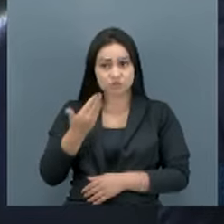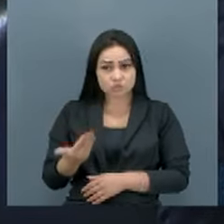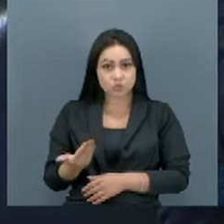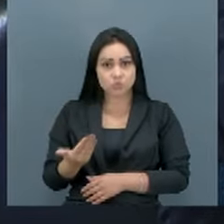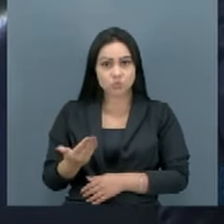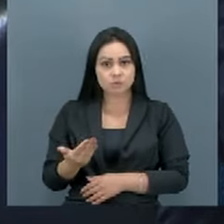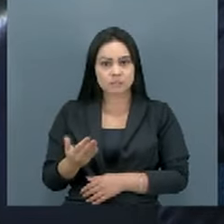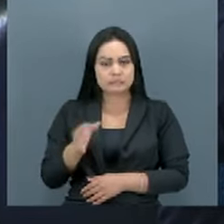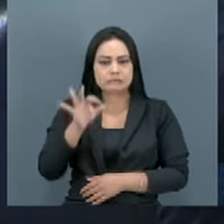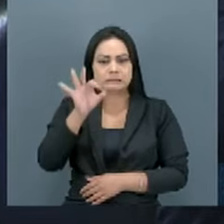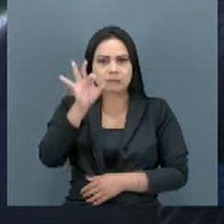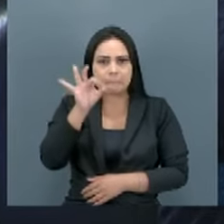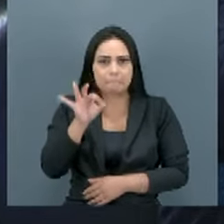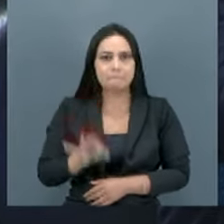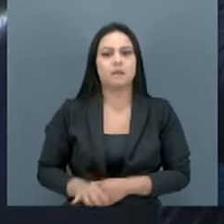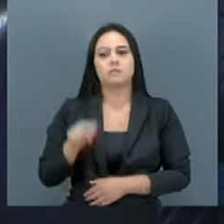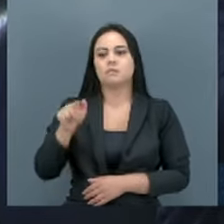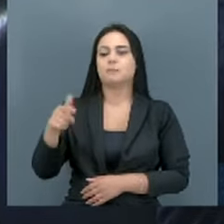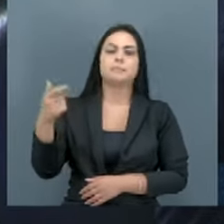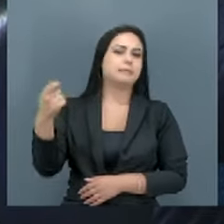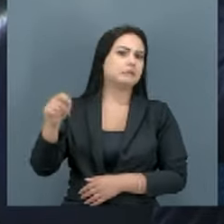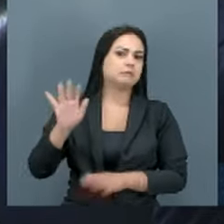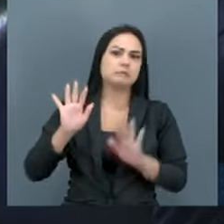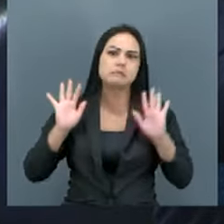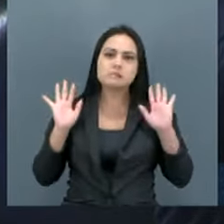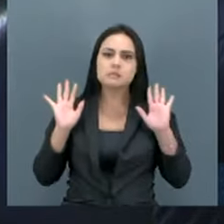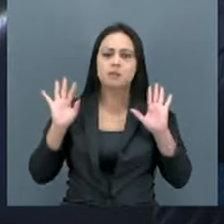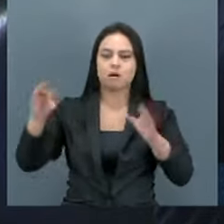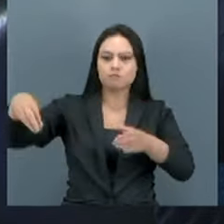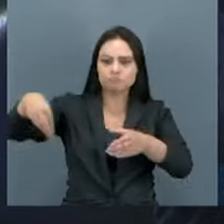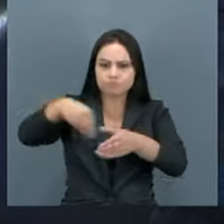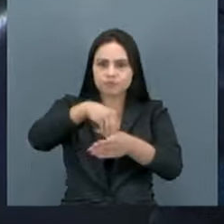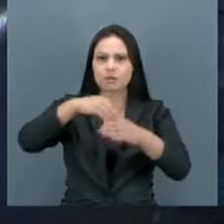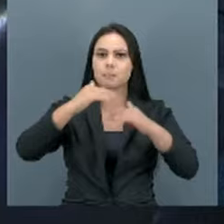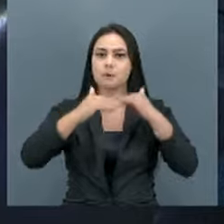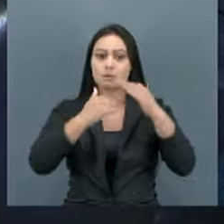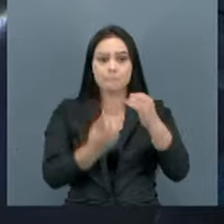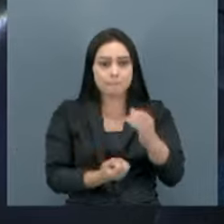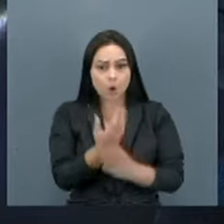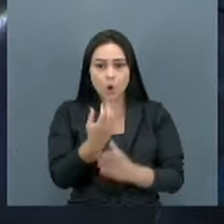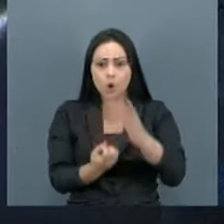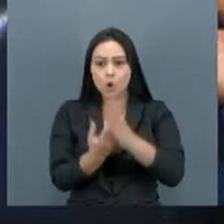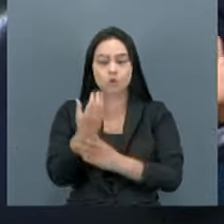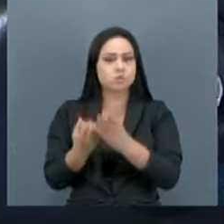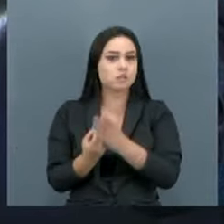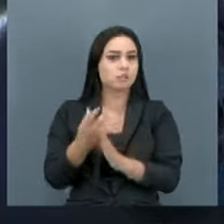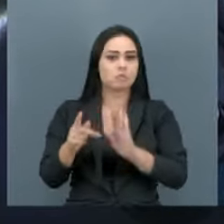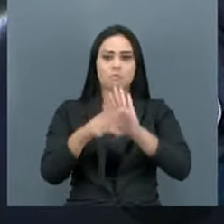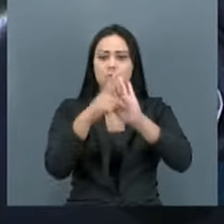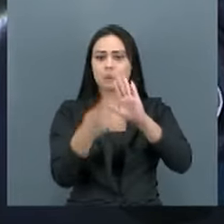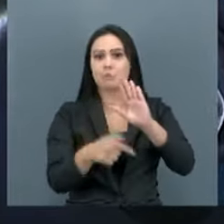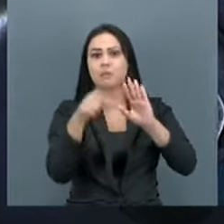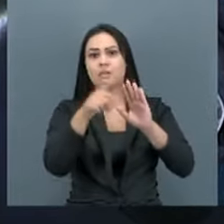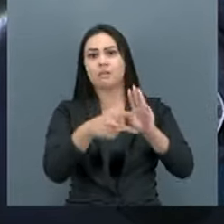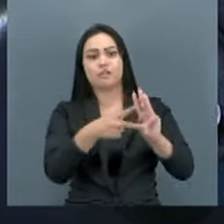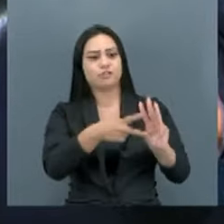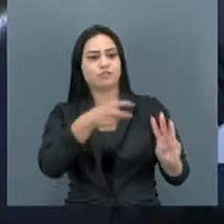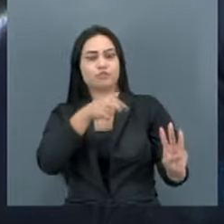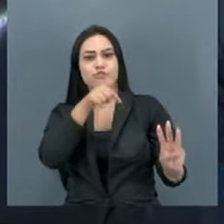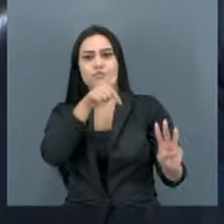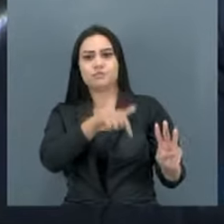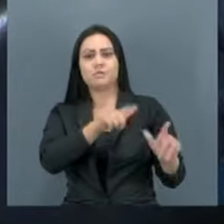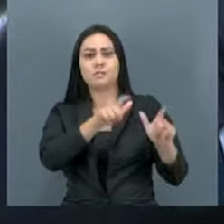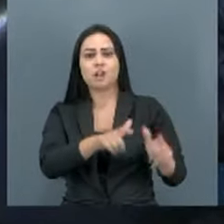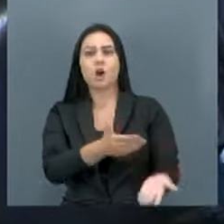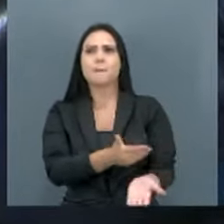é exatamente o que eles precisam para incorporar no seu processo produtivo. Agora mesmo, a partir do início